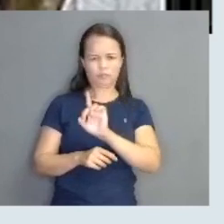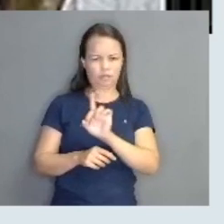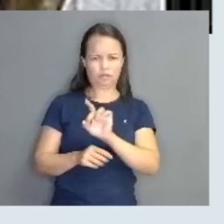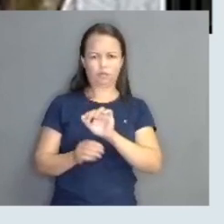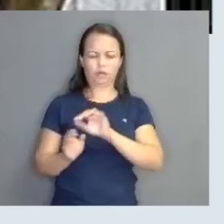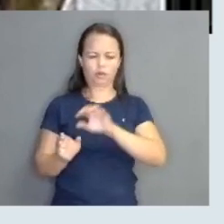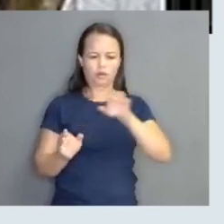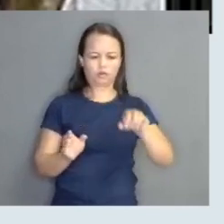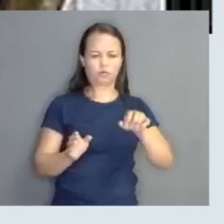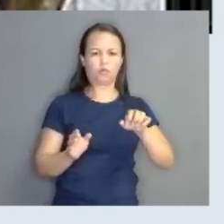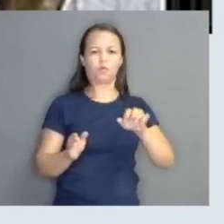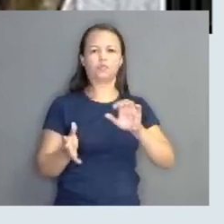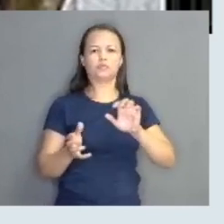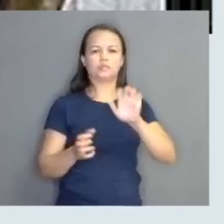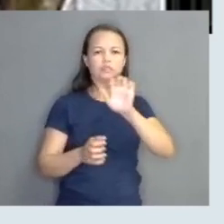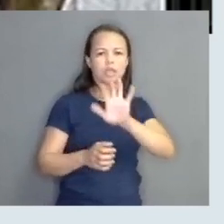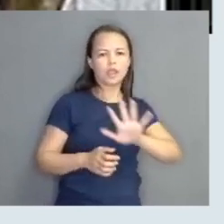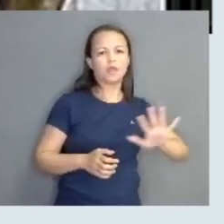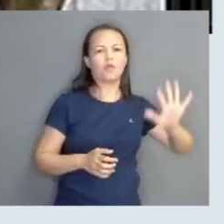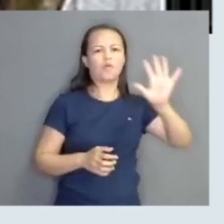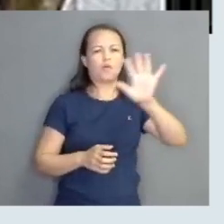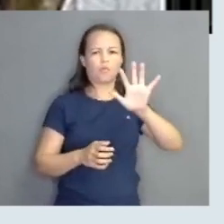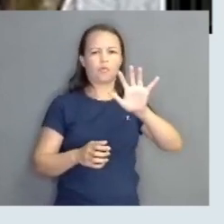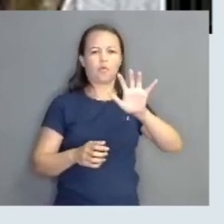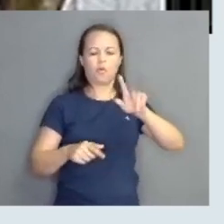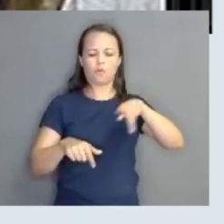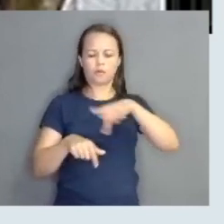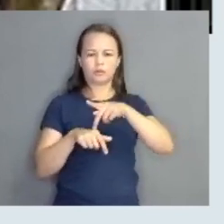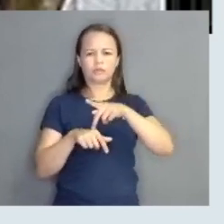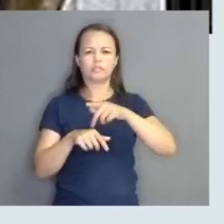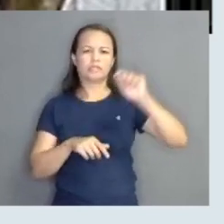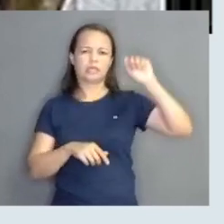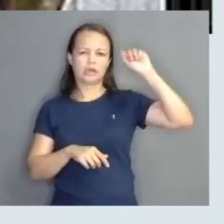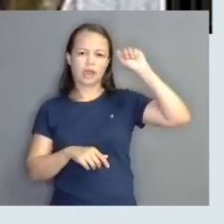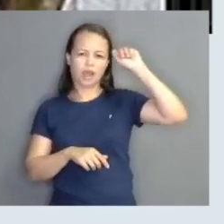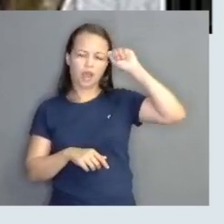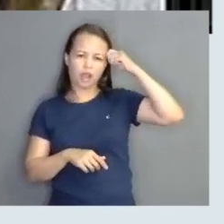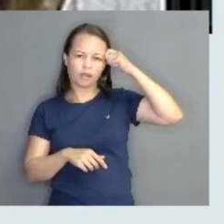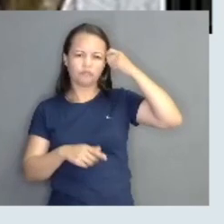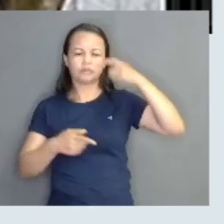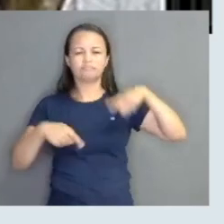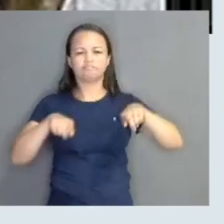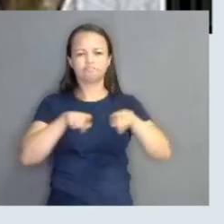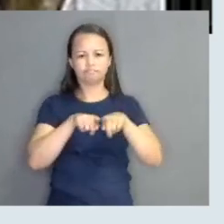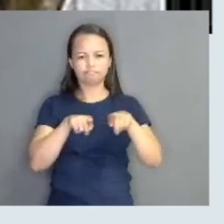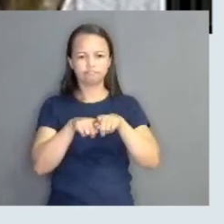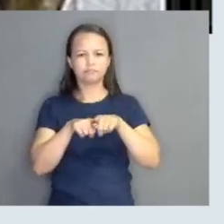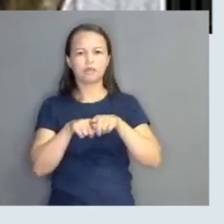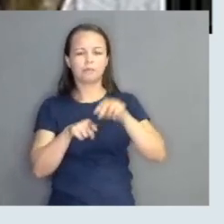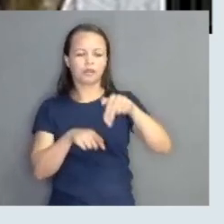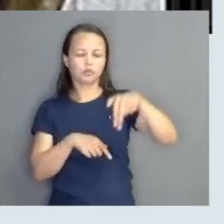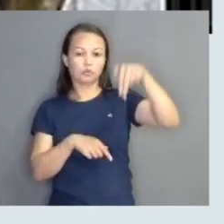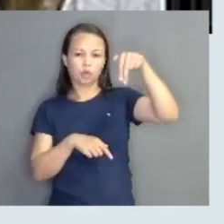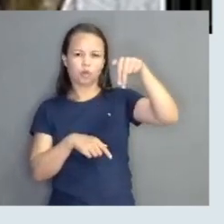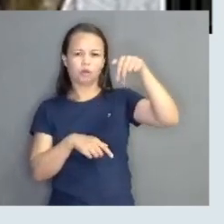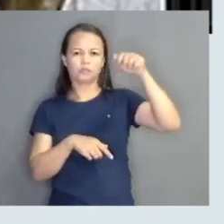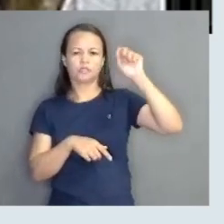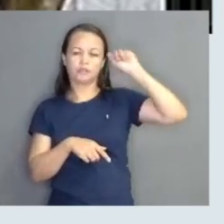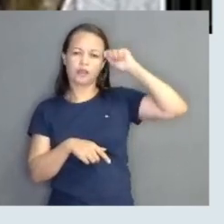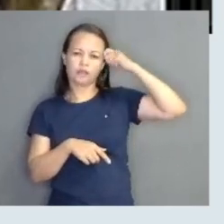continente europeu. Teria passado pelo norte da África também. Teria observado como